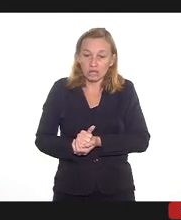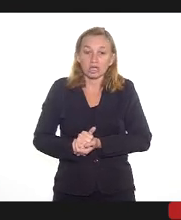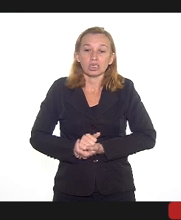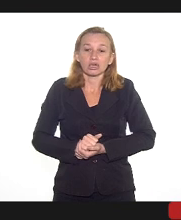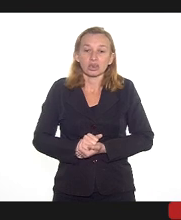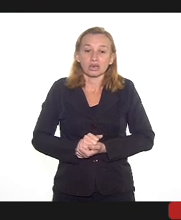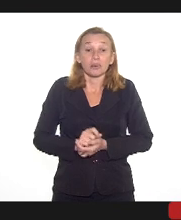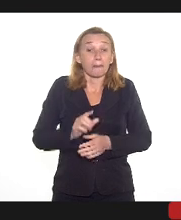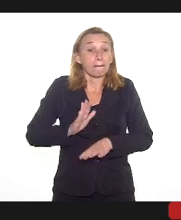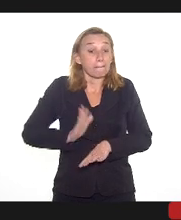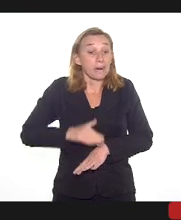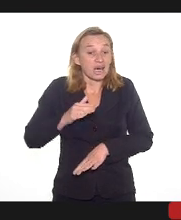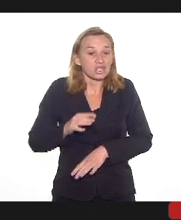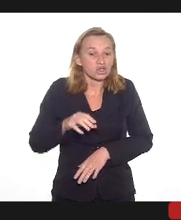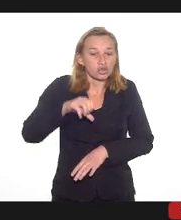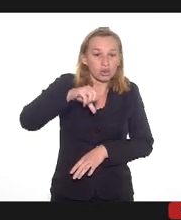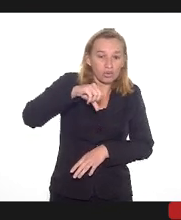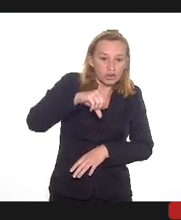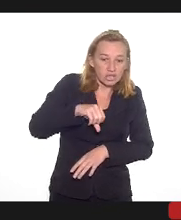R$305 milhões mais